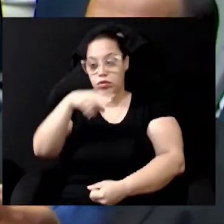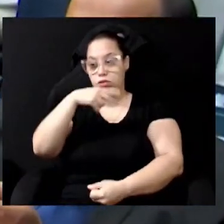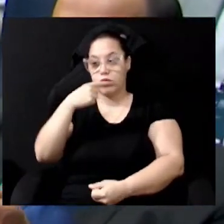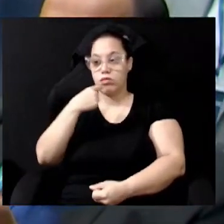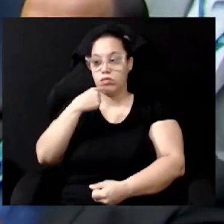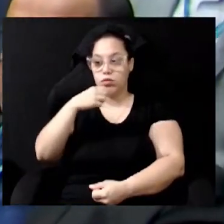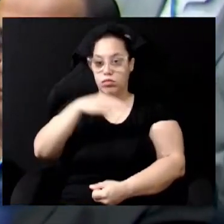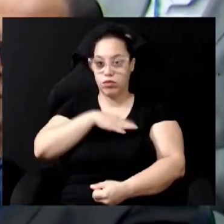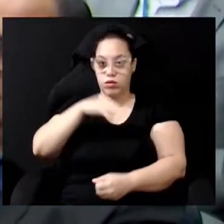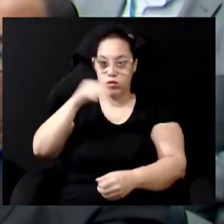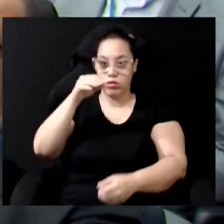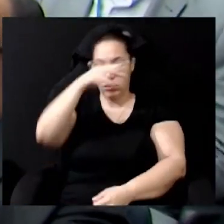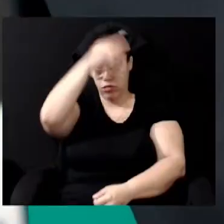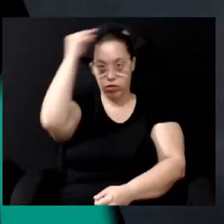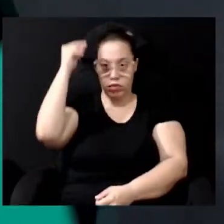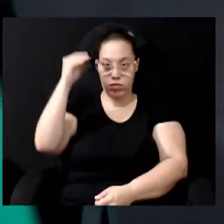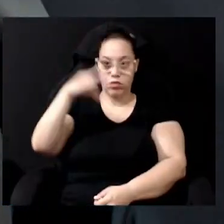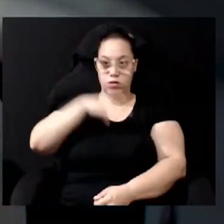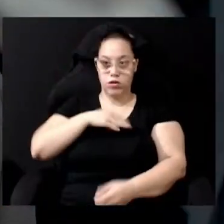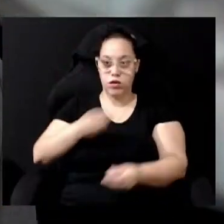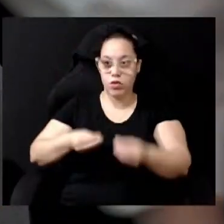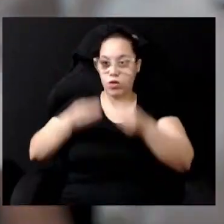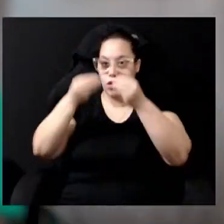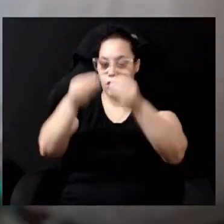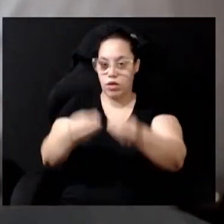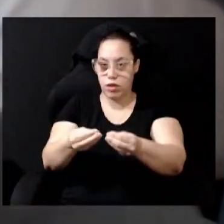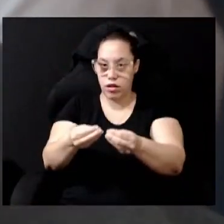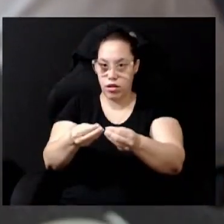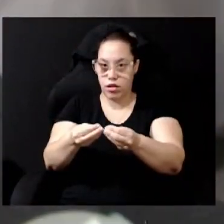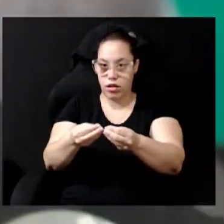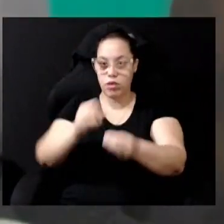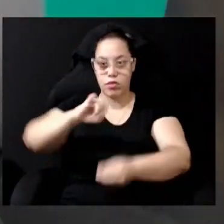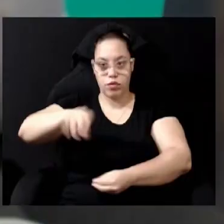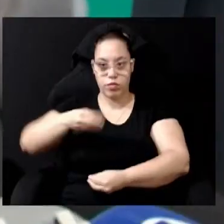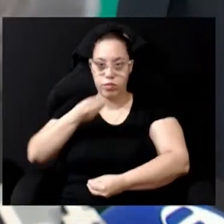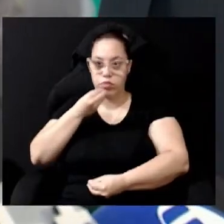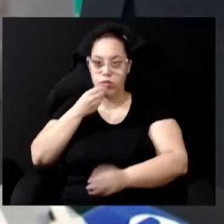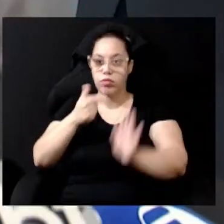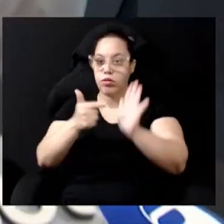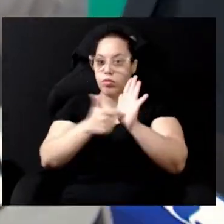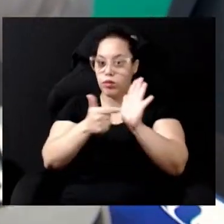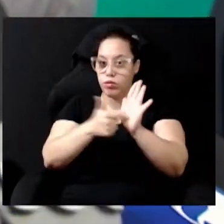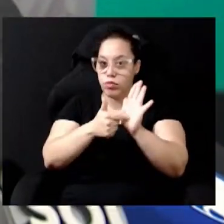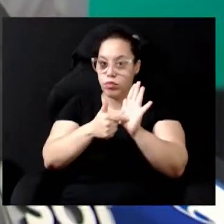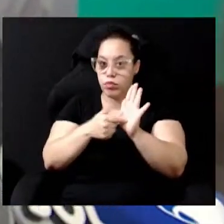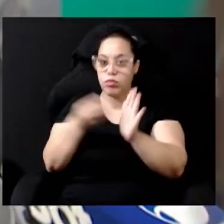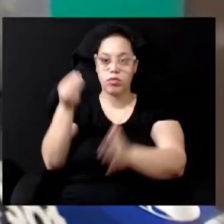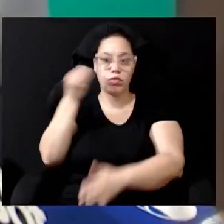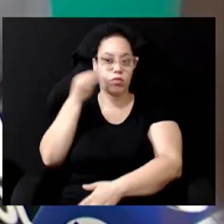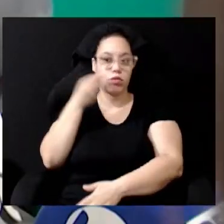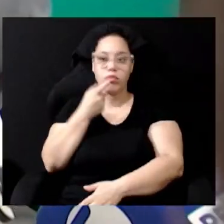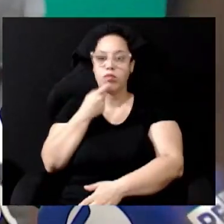que o município tem a oferecer. Nós vamos ter oportunidades de mostrar experiências de Campinas. Por exemplo, nós vamos falar do nosso programa